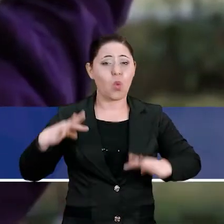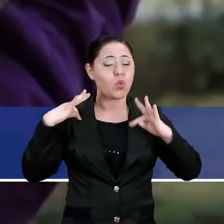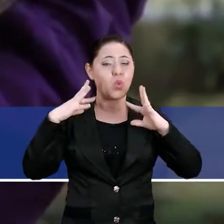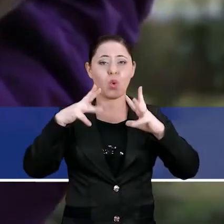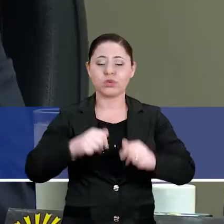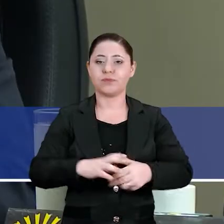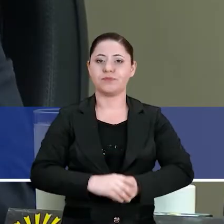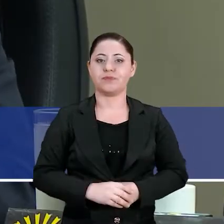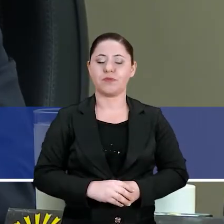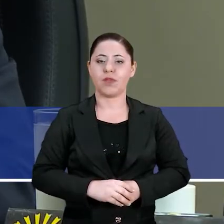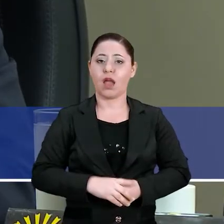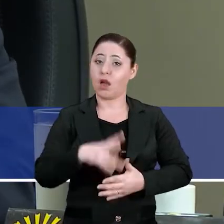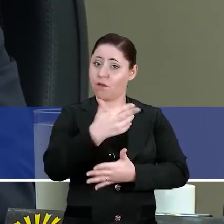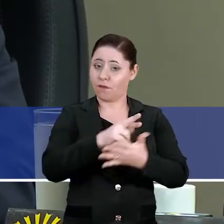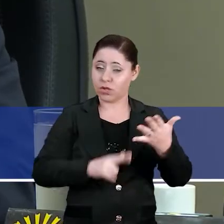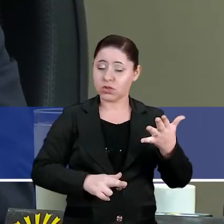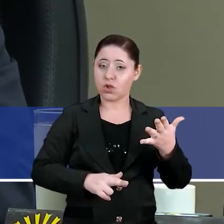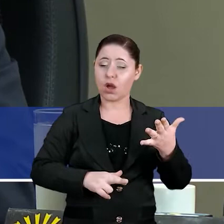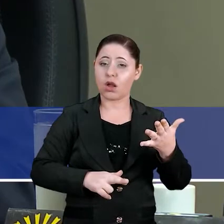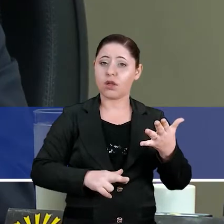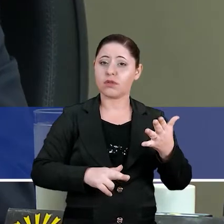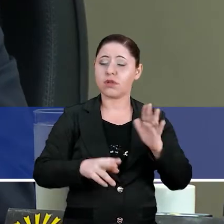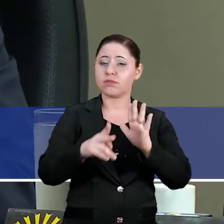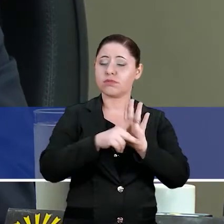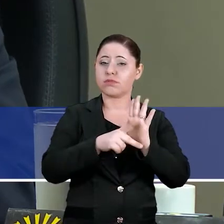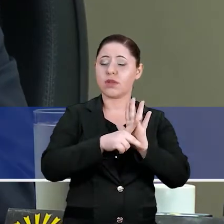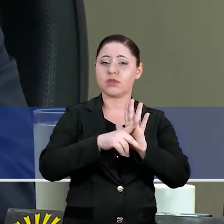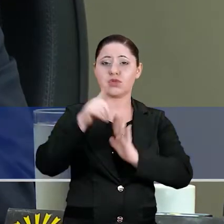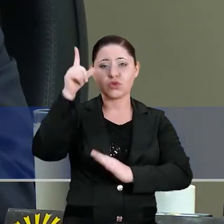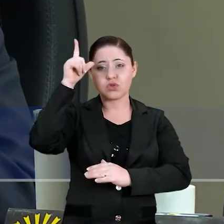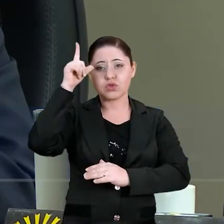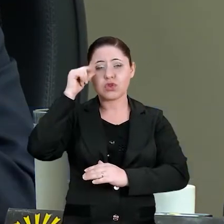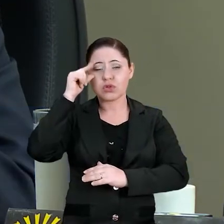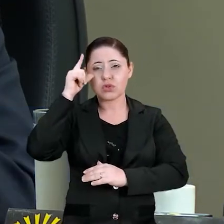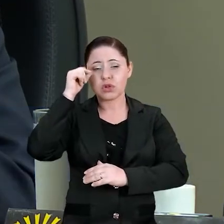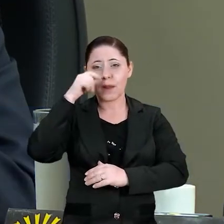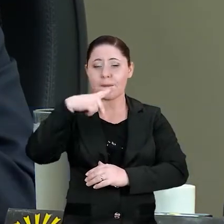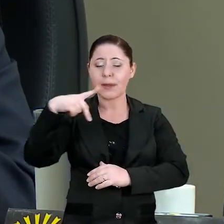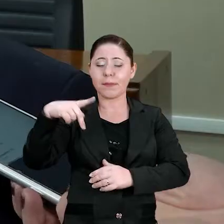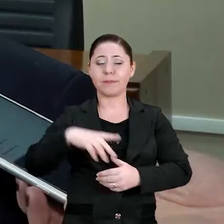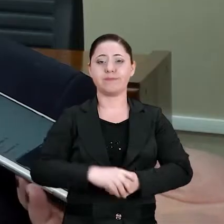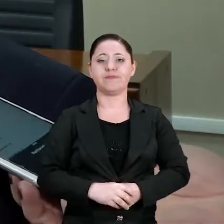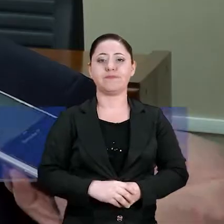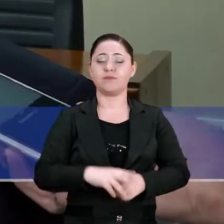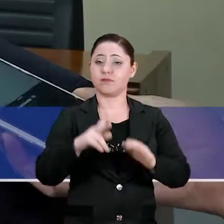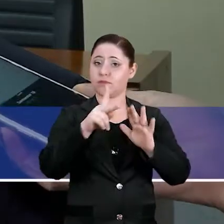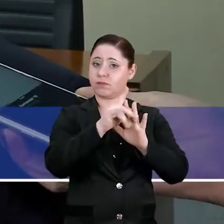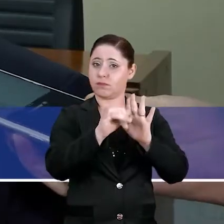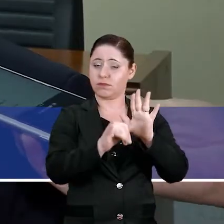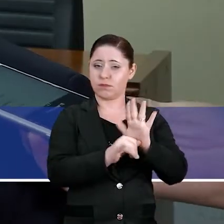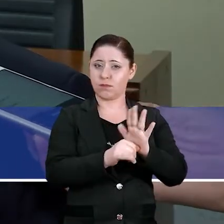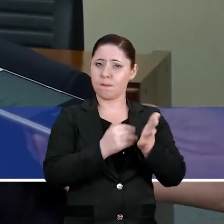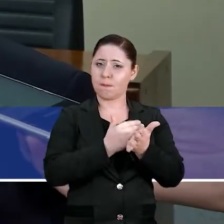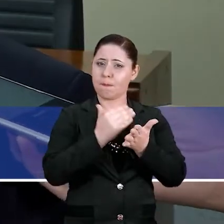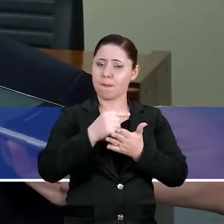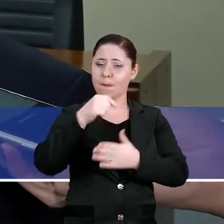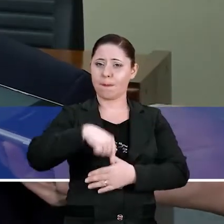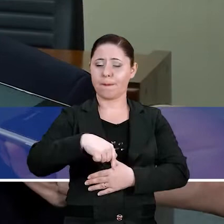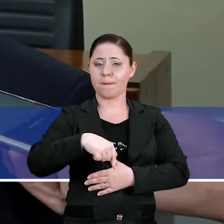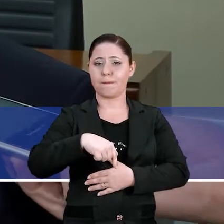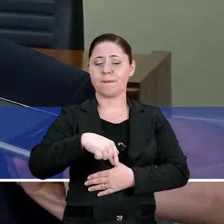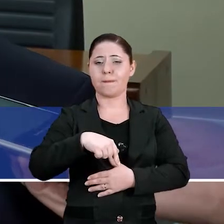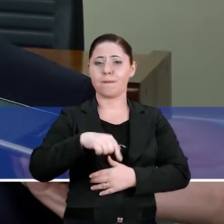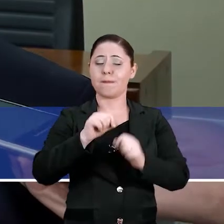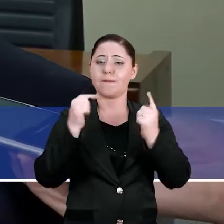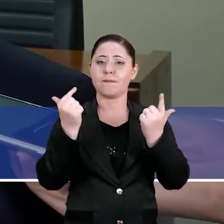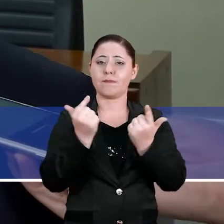do corpo. O revisor da matéria foi o deputado Gerson Claro, do PP. Esse projeto, ele desde que entrou na casa,